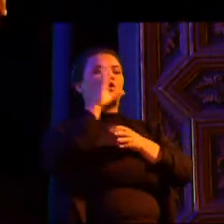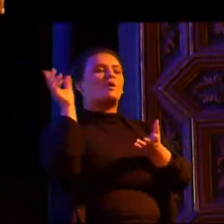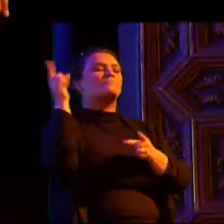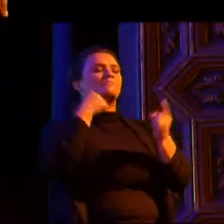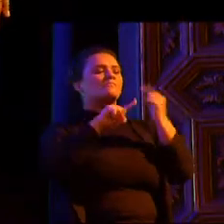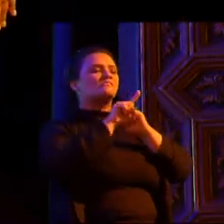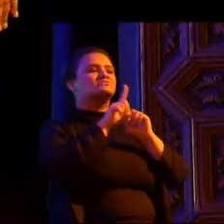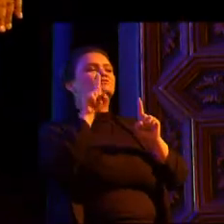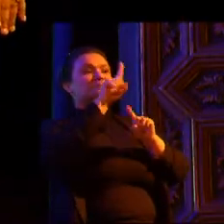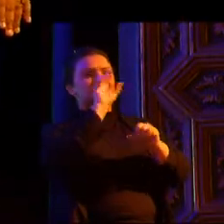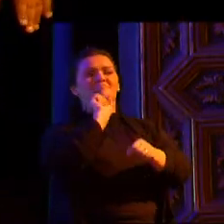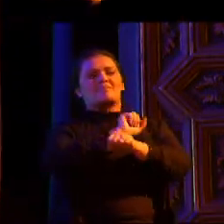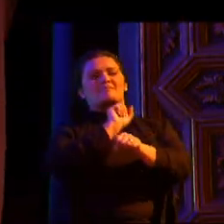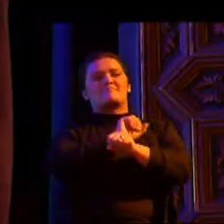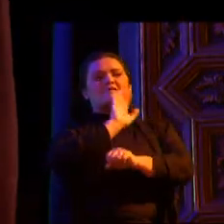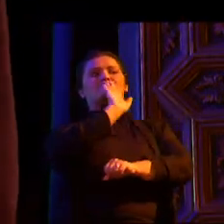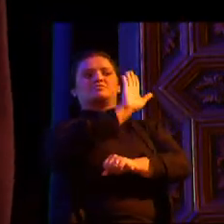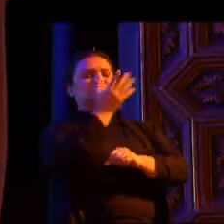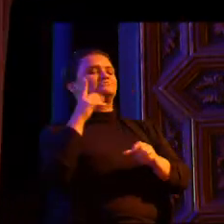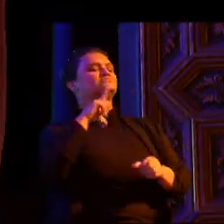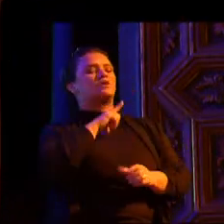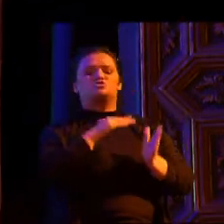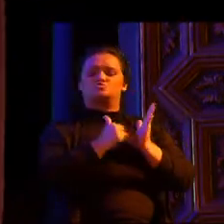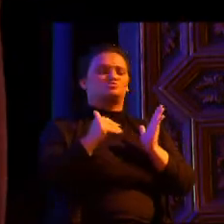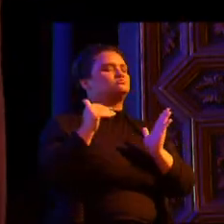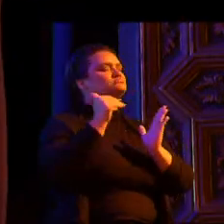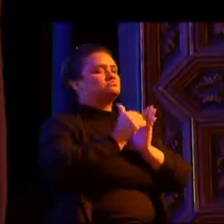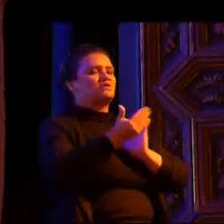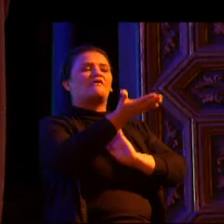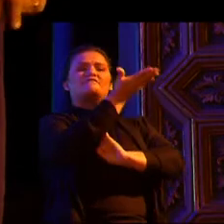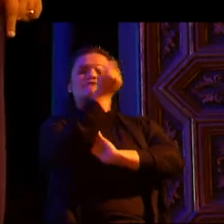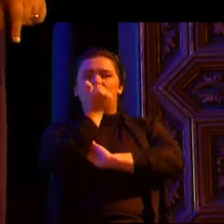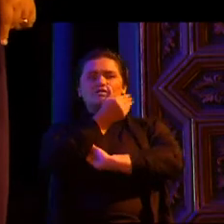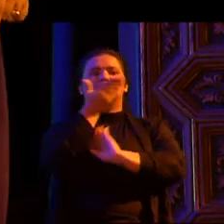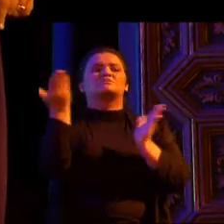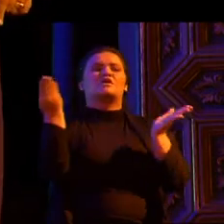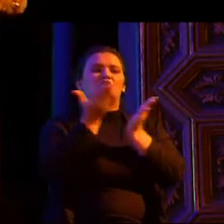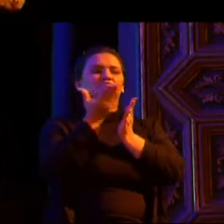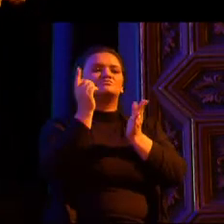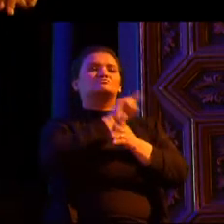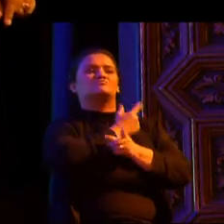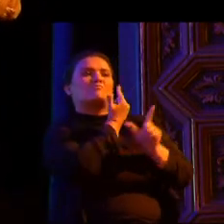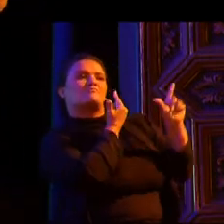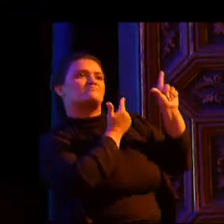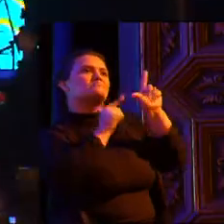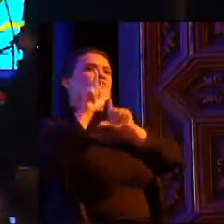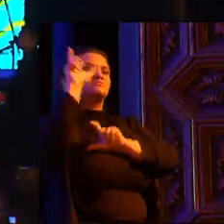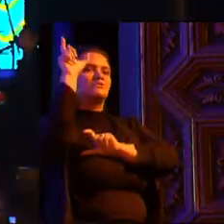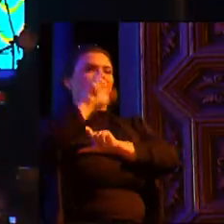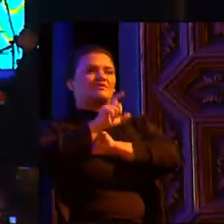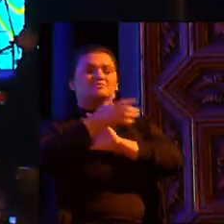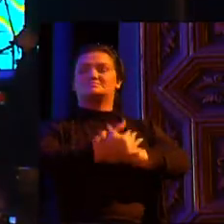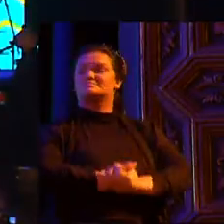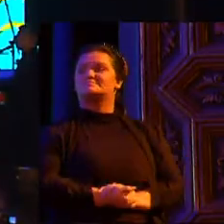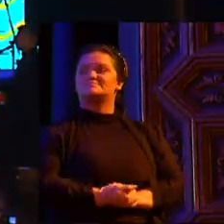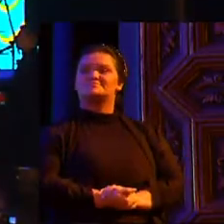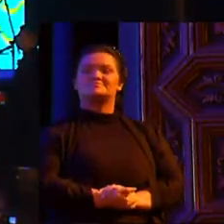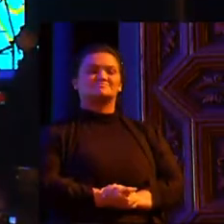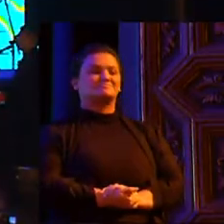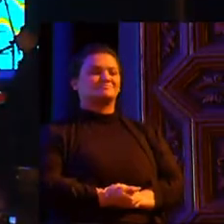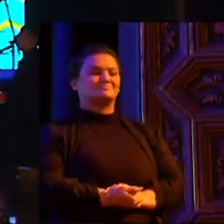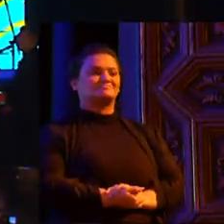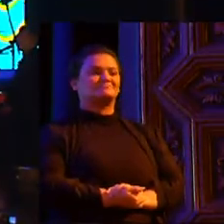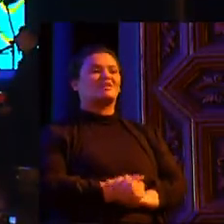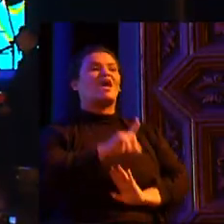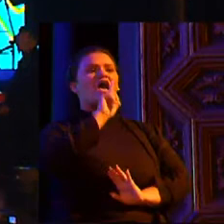se prepare, porque aqui temos de tudo. E vamos chamar o nosso próximo convidado. Cantor lírico,